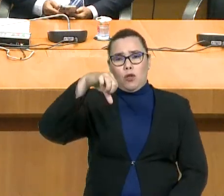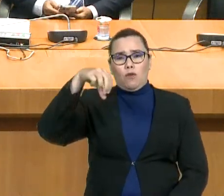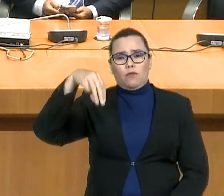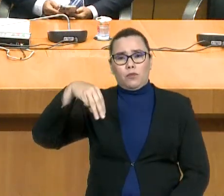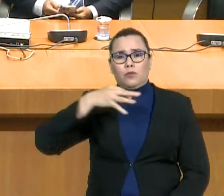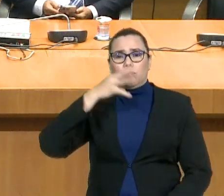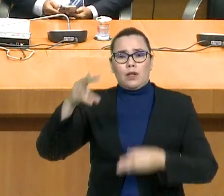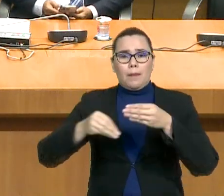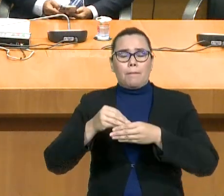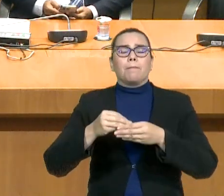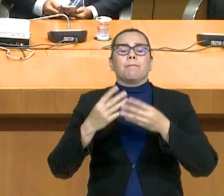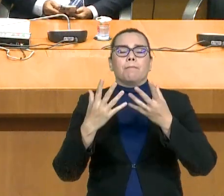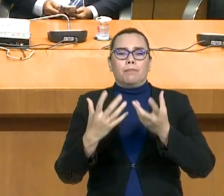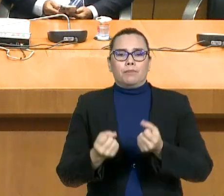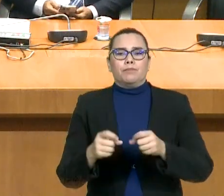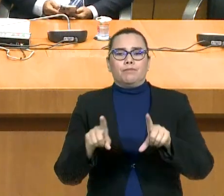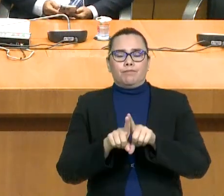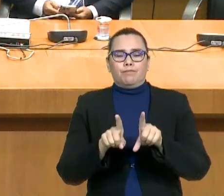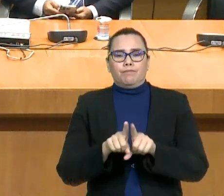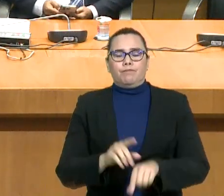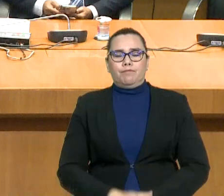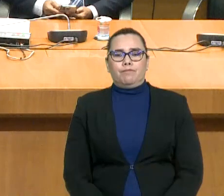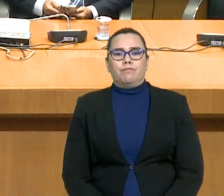direito a partes.